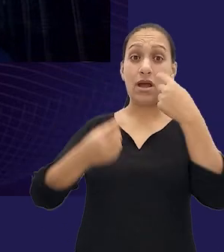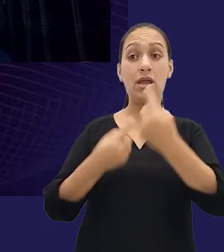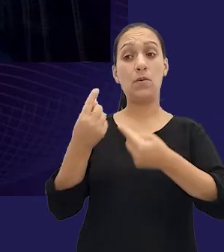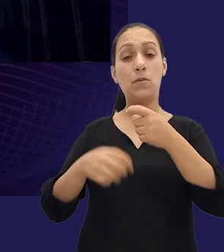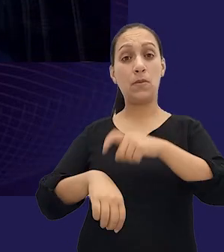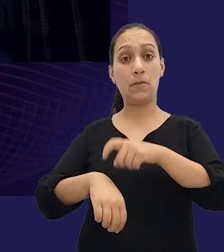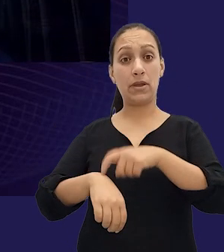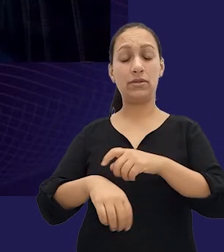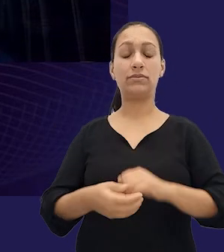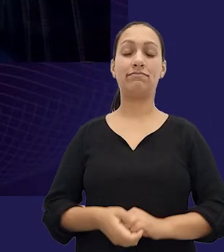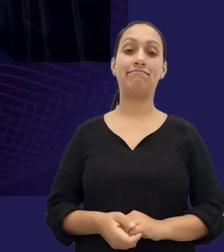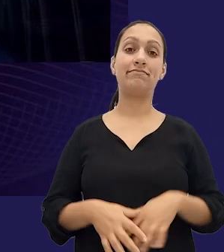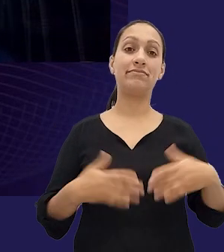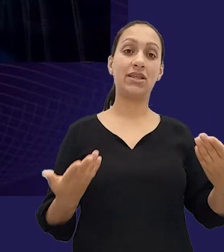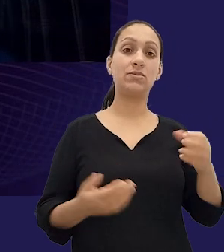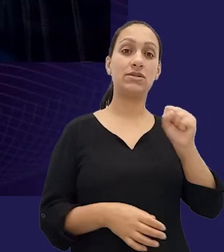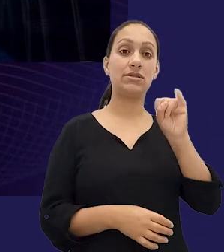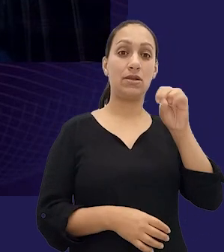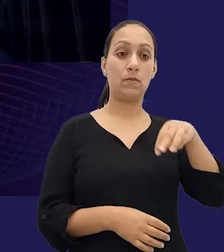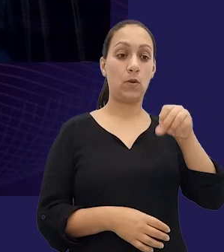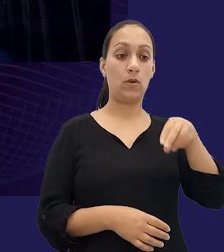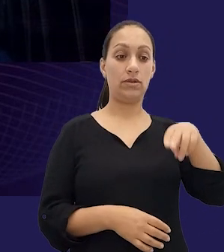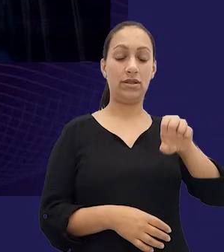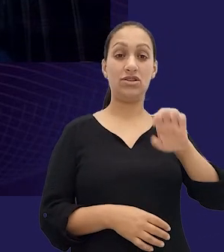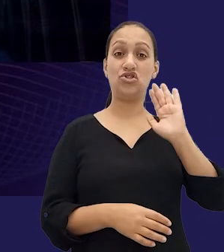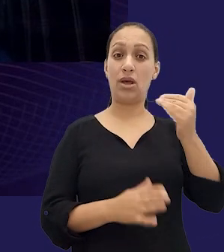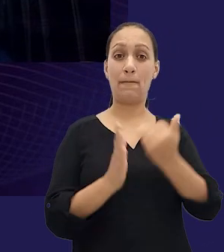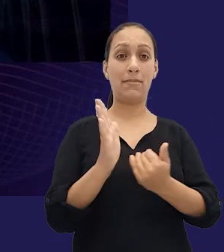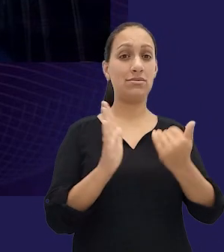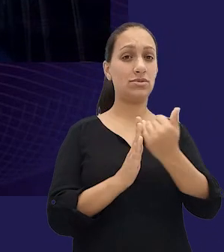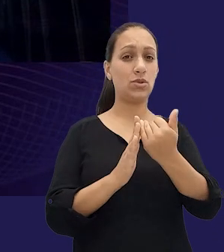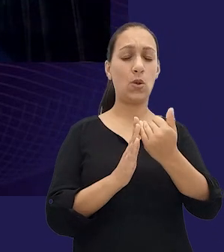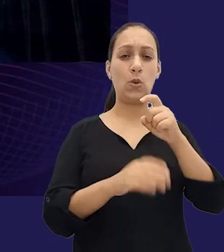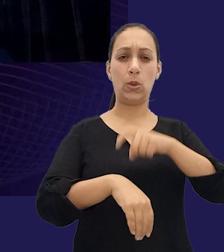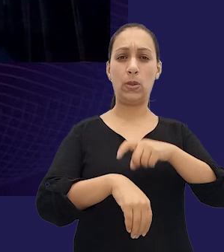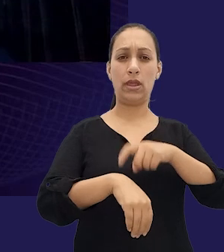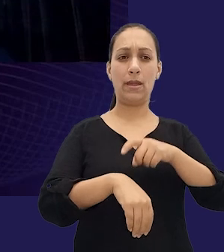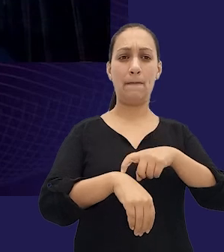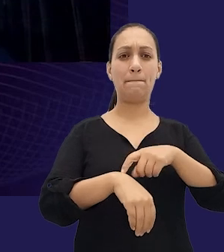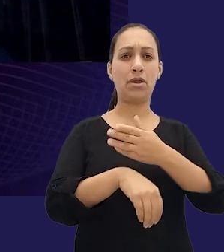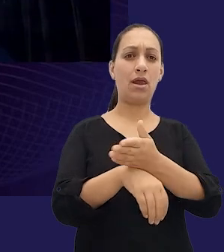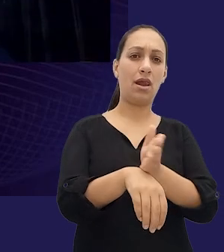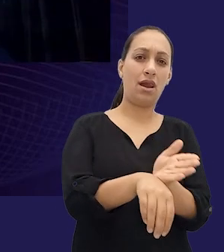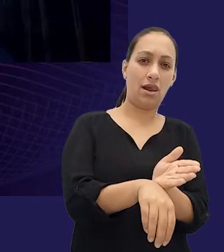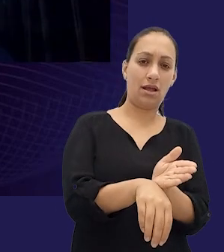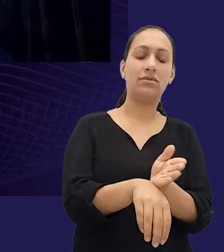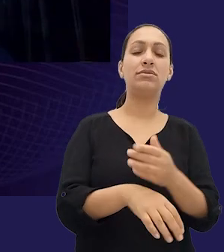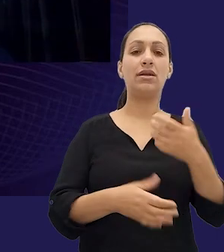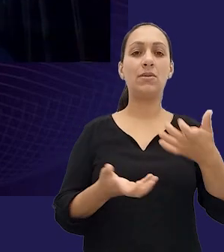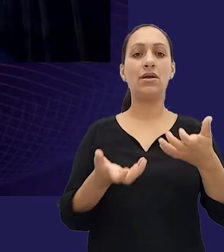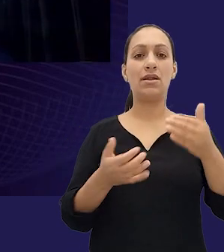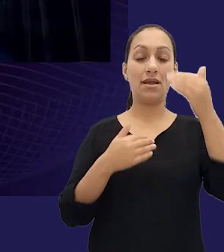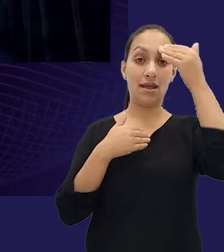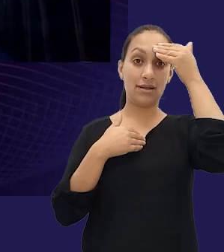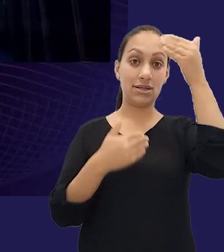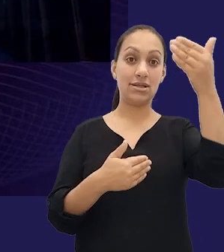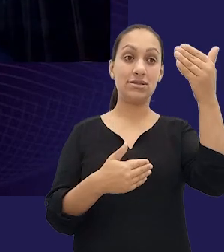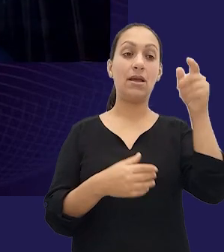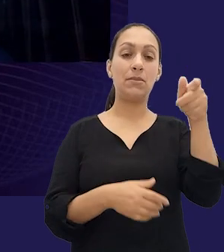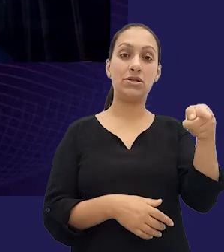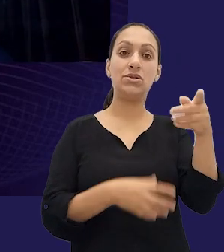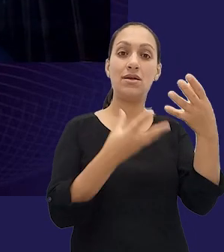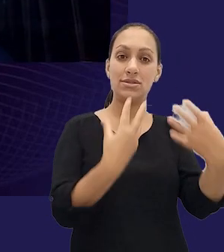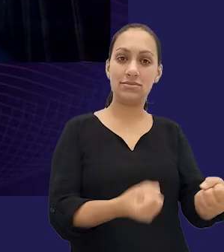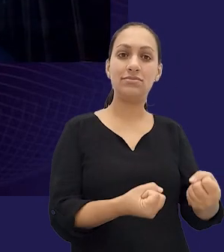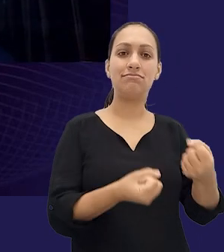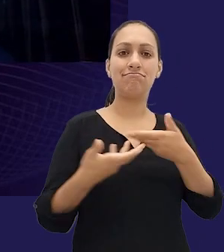né? Então, Simone, a gente já estourou o tempo aqui, já passamos longe. Queria te agradecer muito por ter aceito hoje